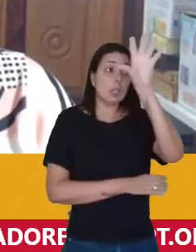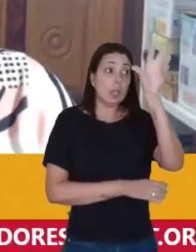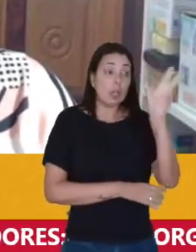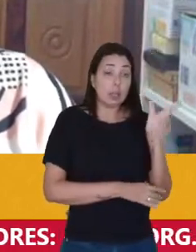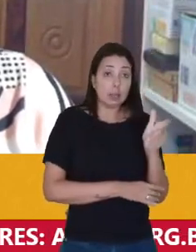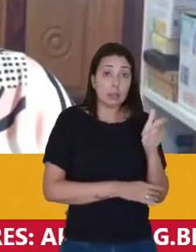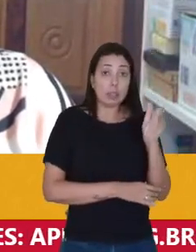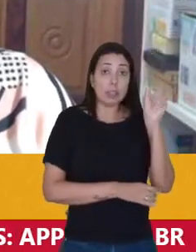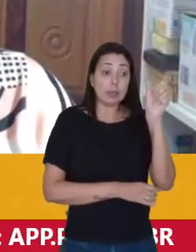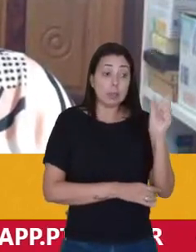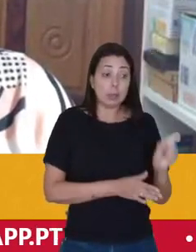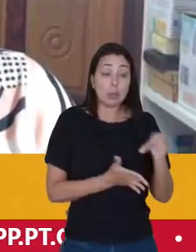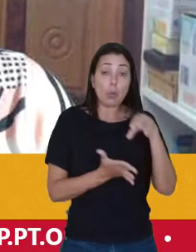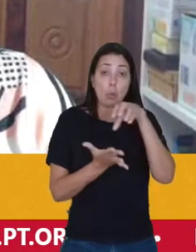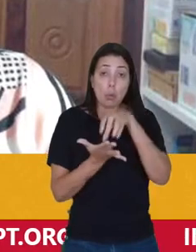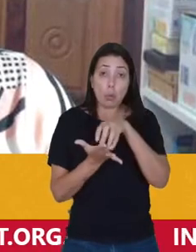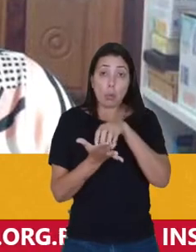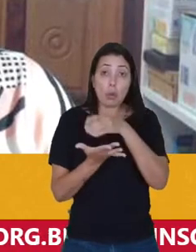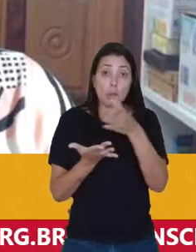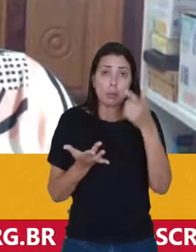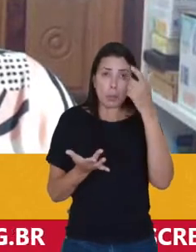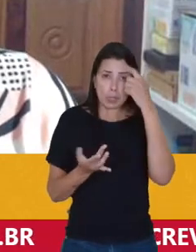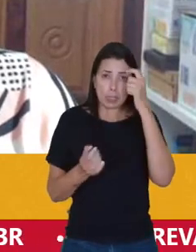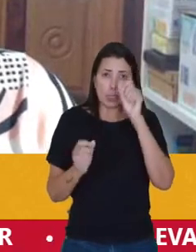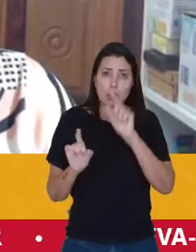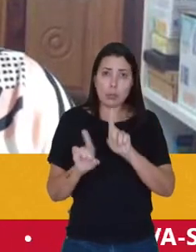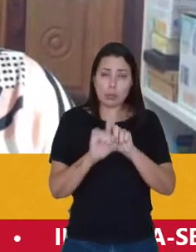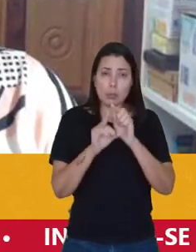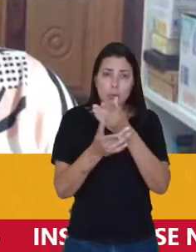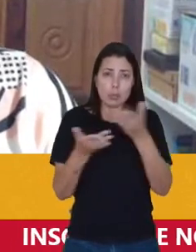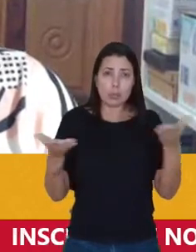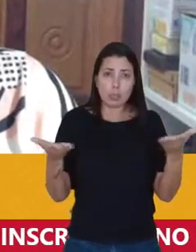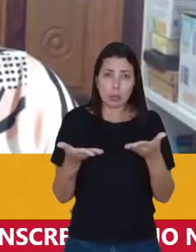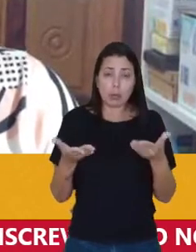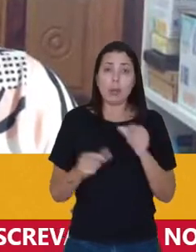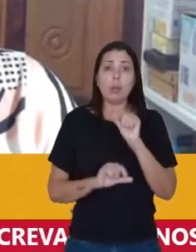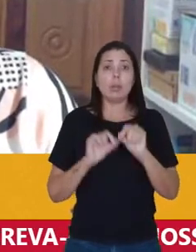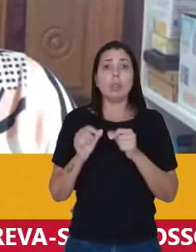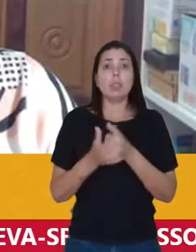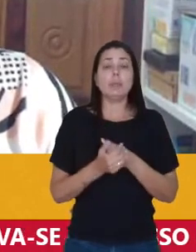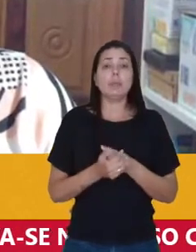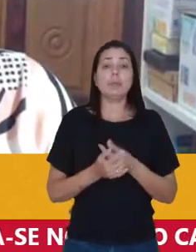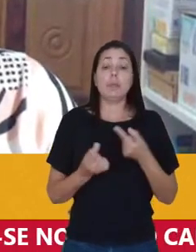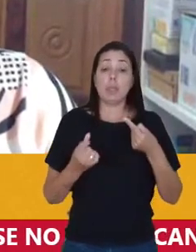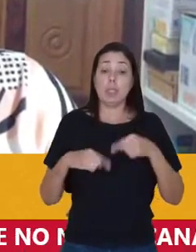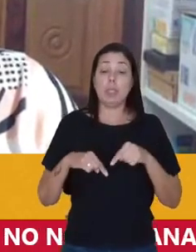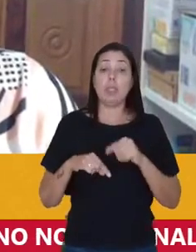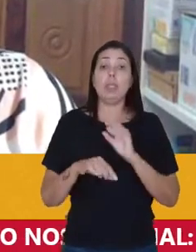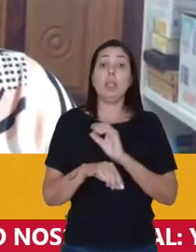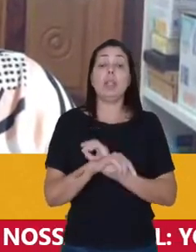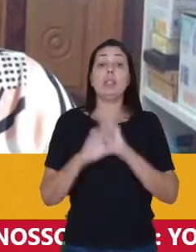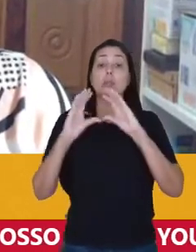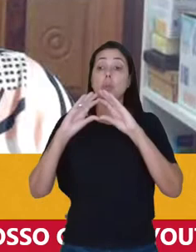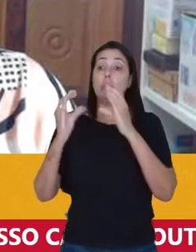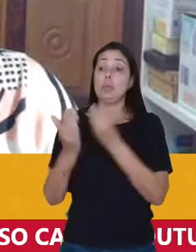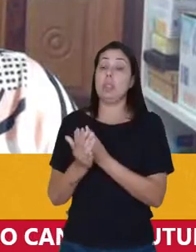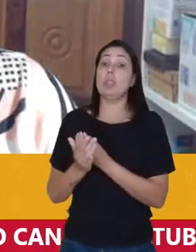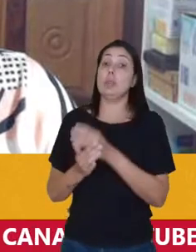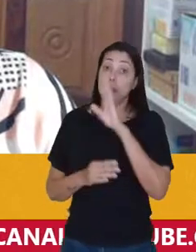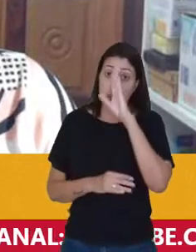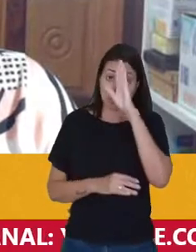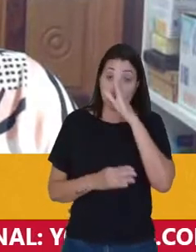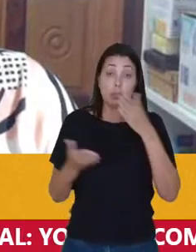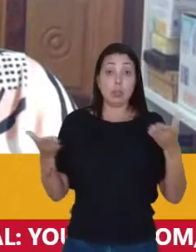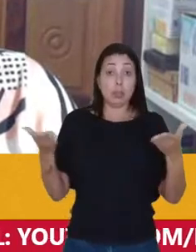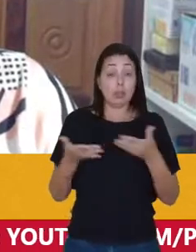pensar um pouco com você o que eu anotei aqui, que é que defender as comunidades quilombolas, principalmente nesses